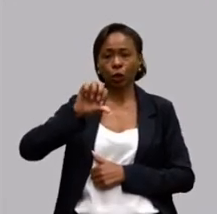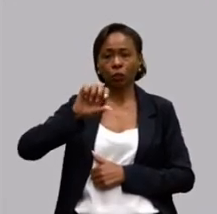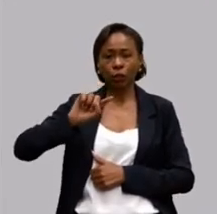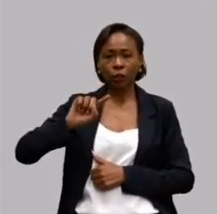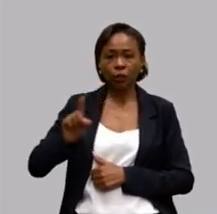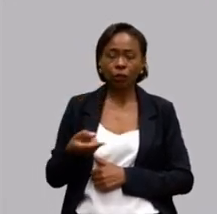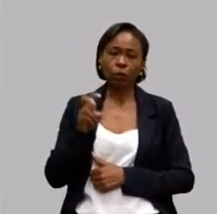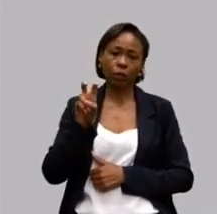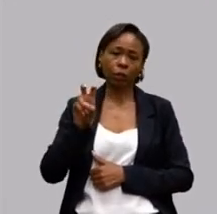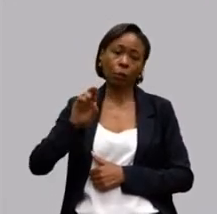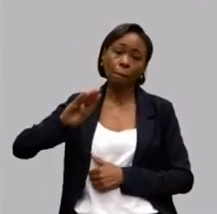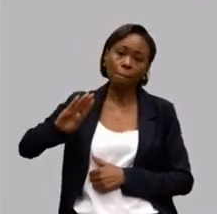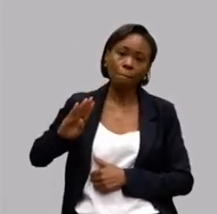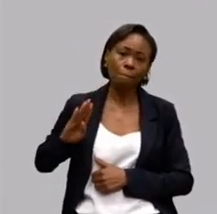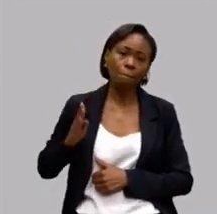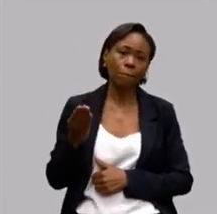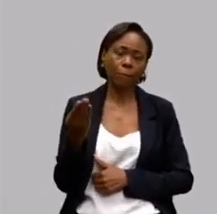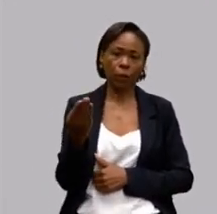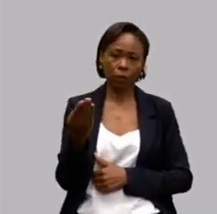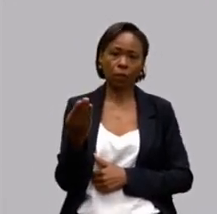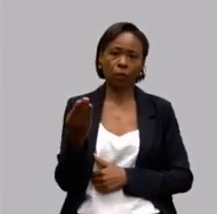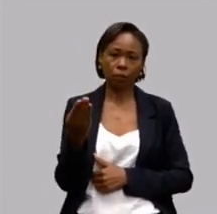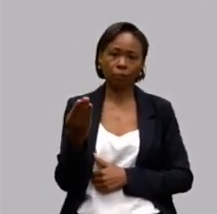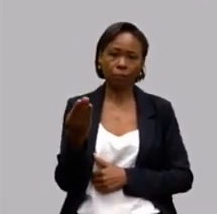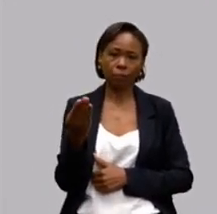números históricos lá em